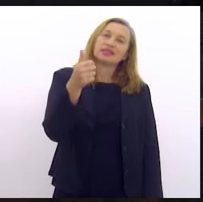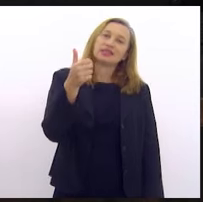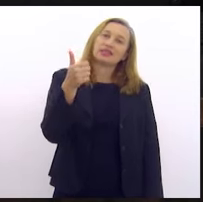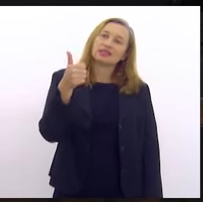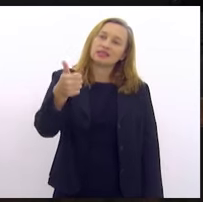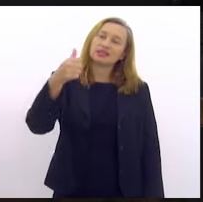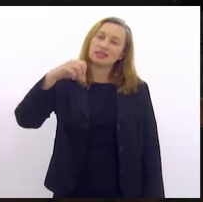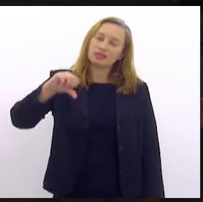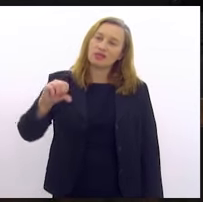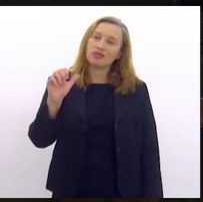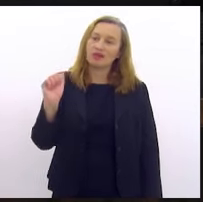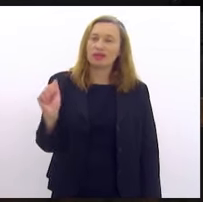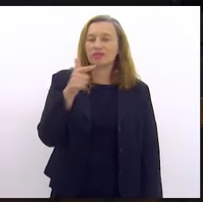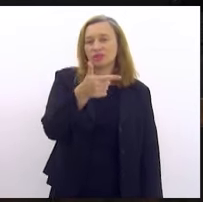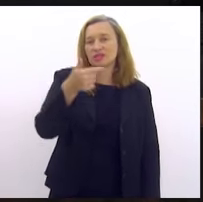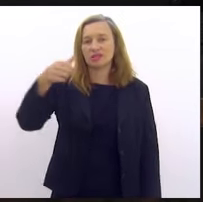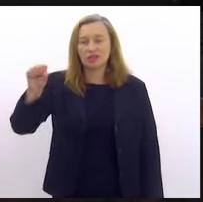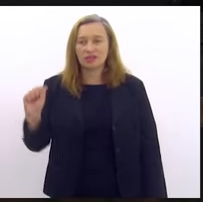119-A/19,